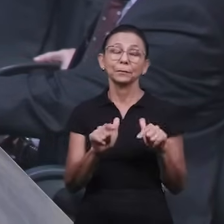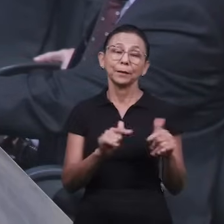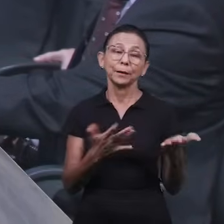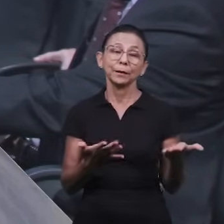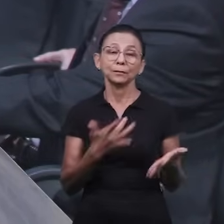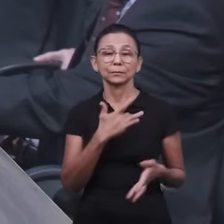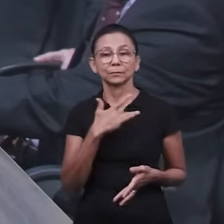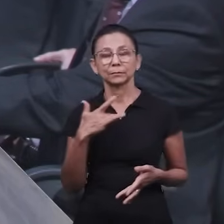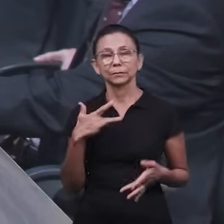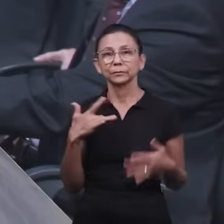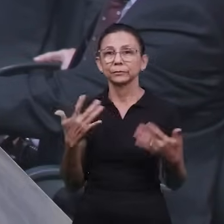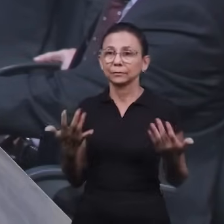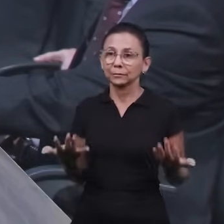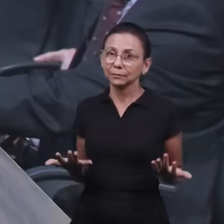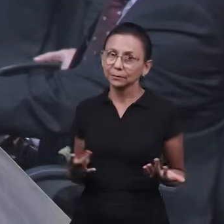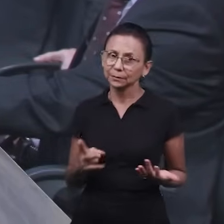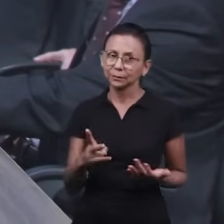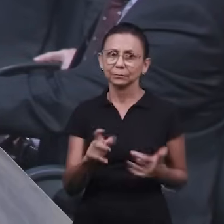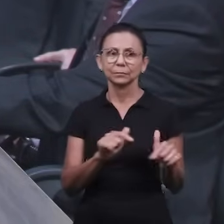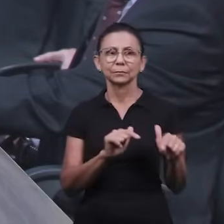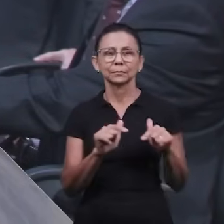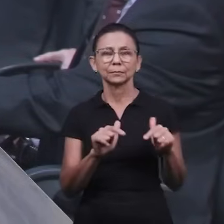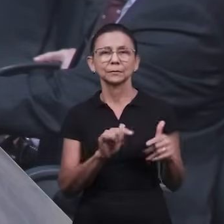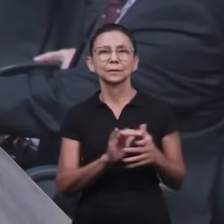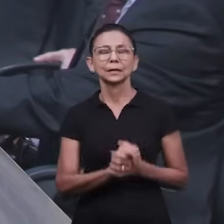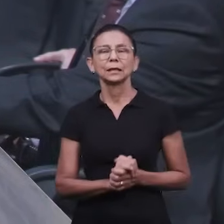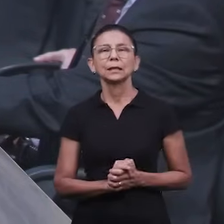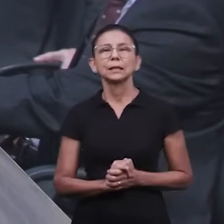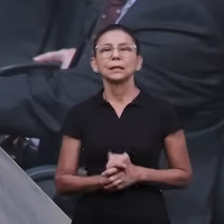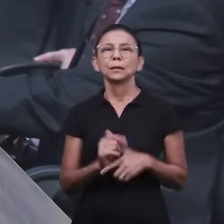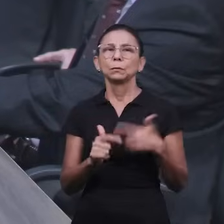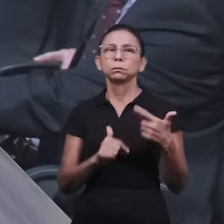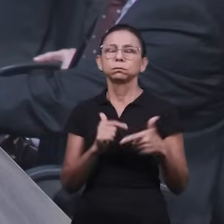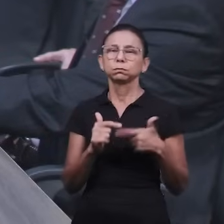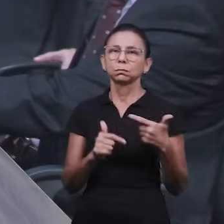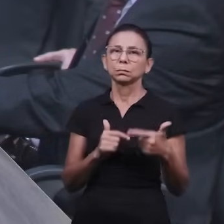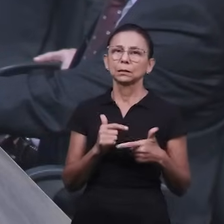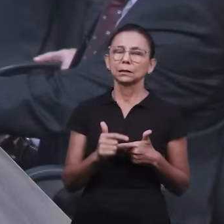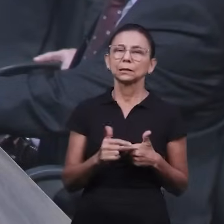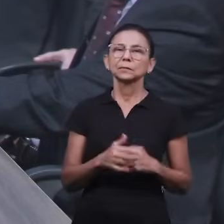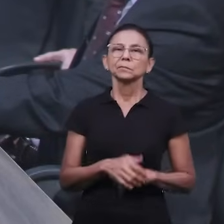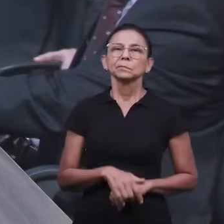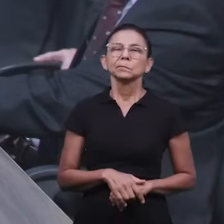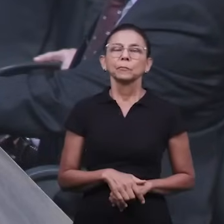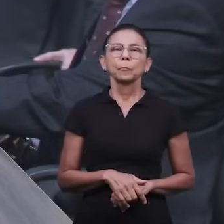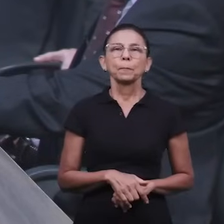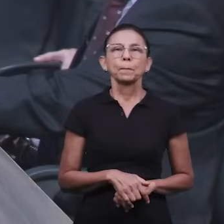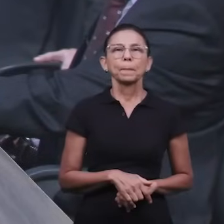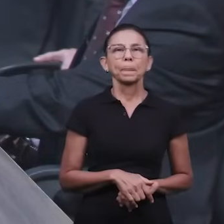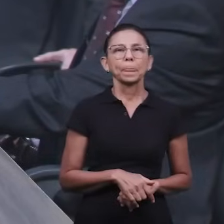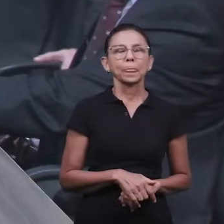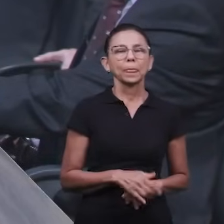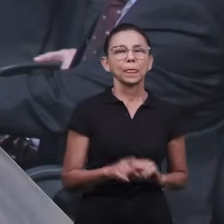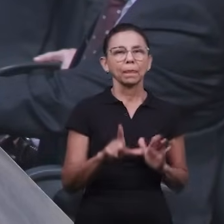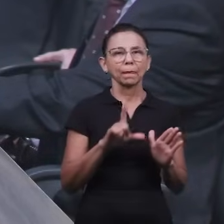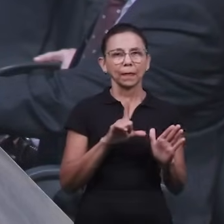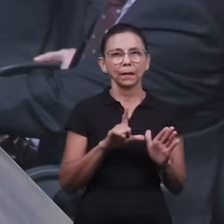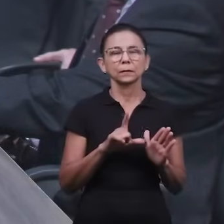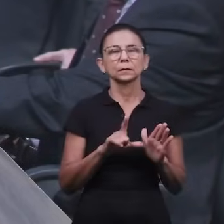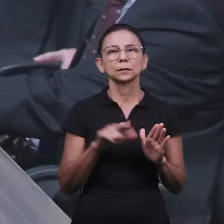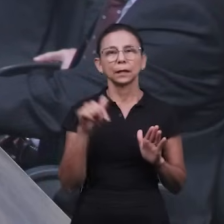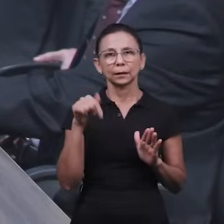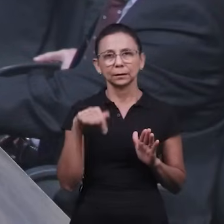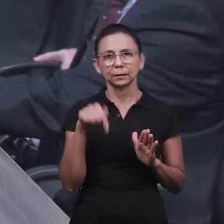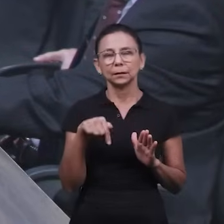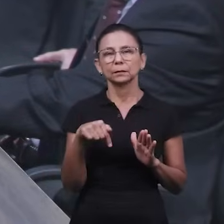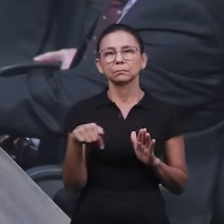saúde, né? Mas assim, está acontecendo muito ali. Nós estávamos até compartilhando, né, um pouco antes aqui, nós estávamos